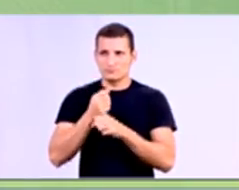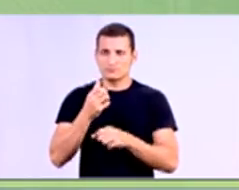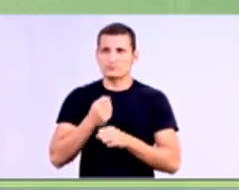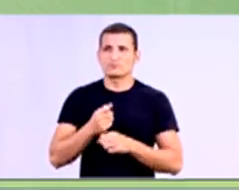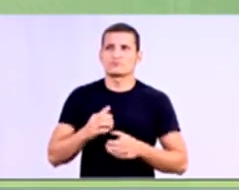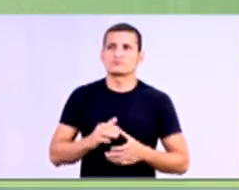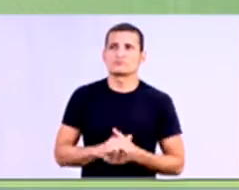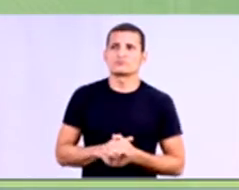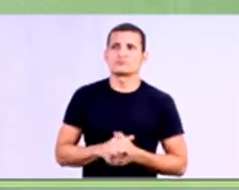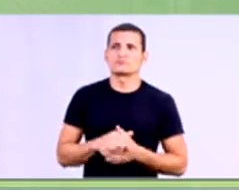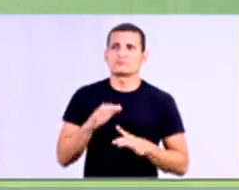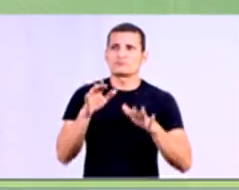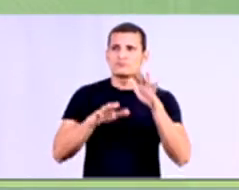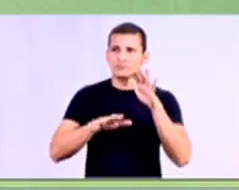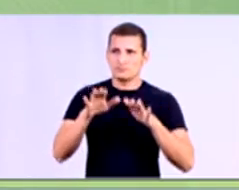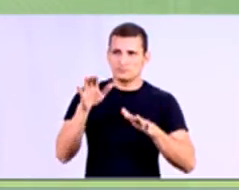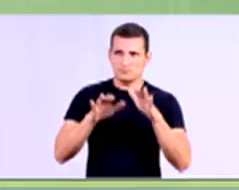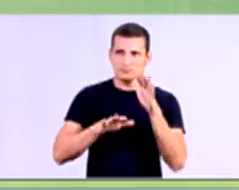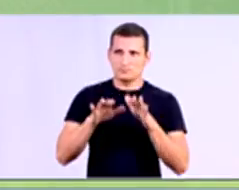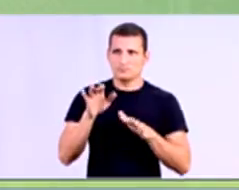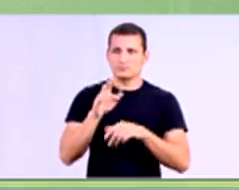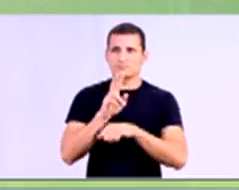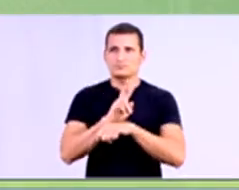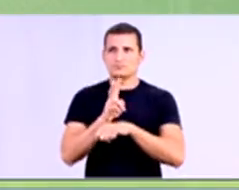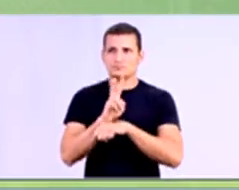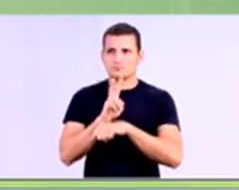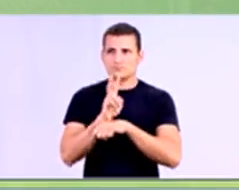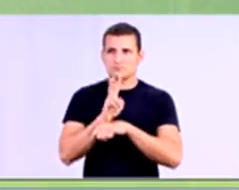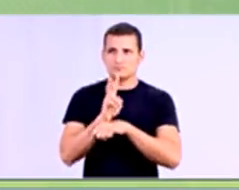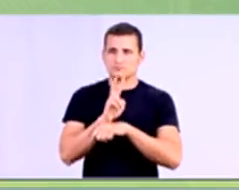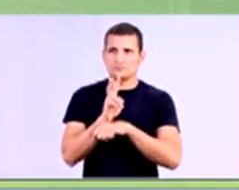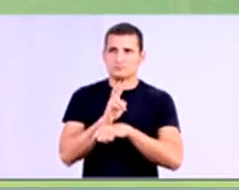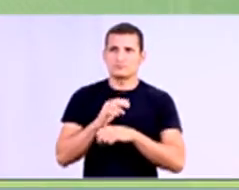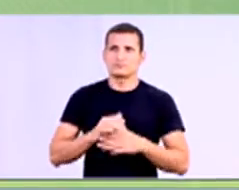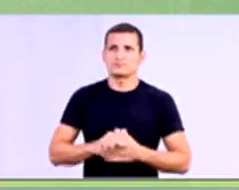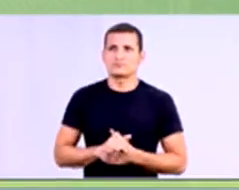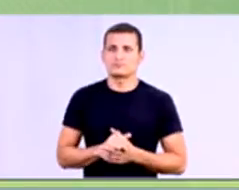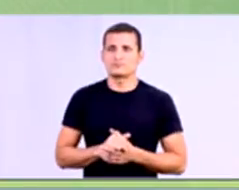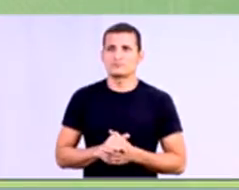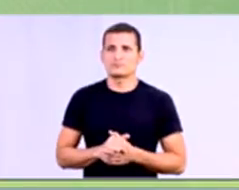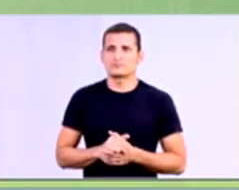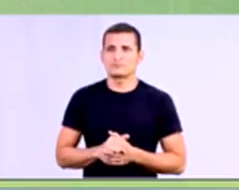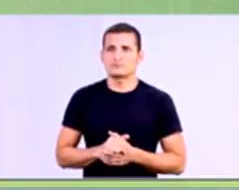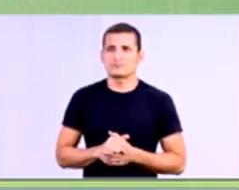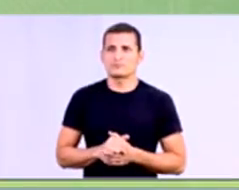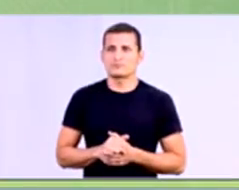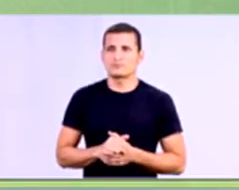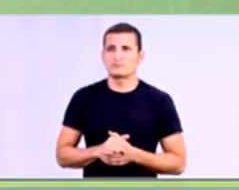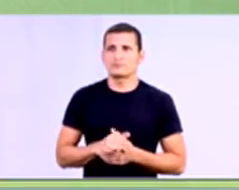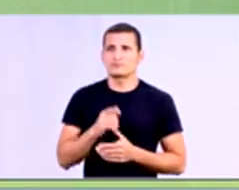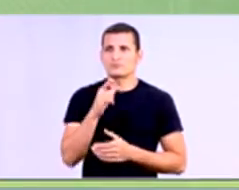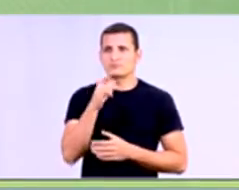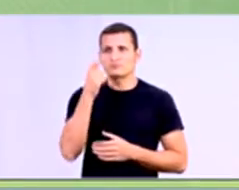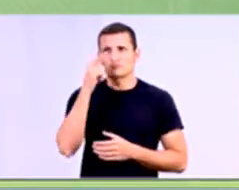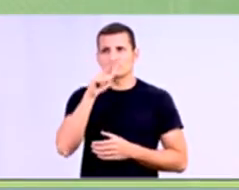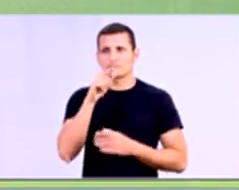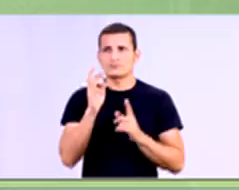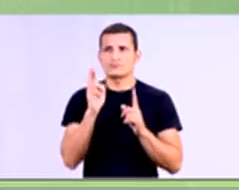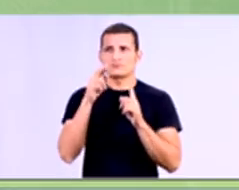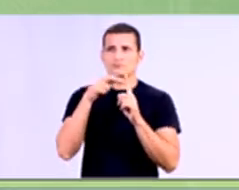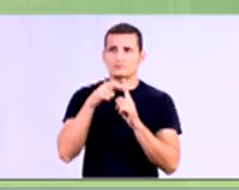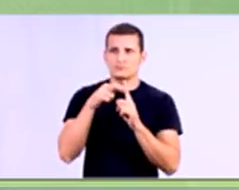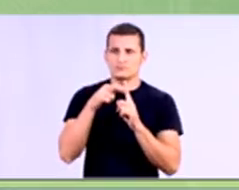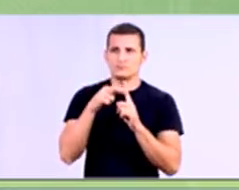contabilidades, dependem do meu módulo de segurança. Então, com isso daqui eu consigo